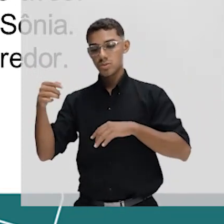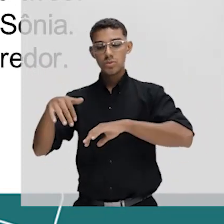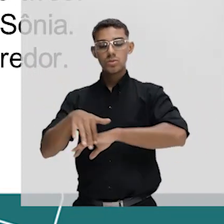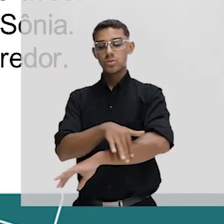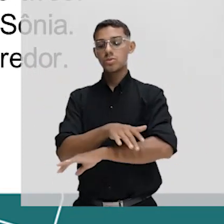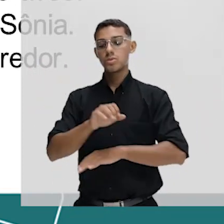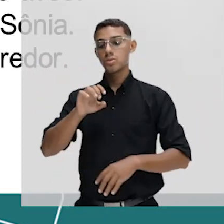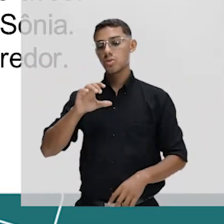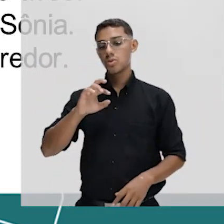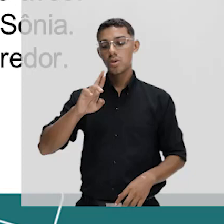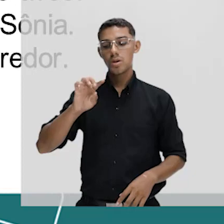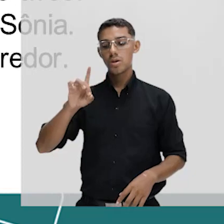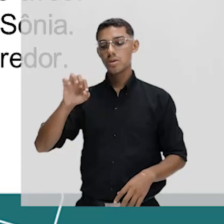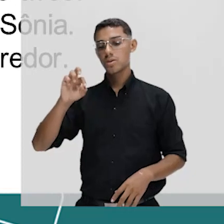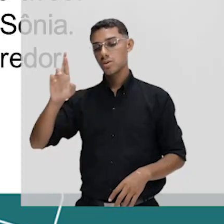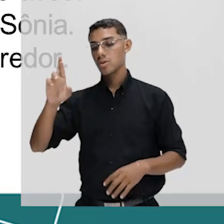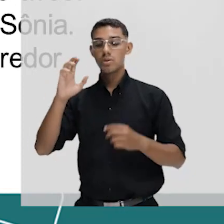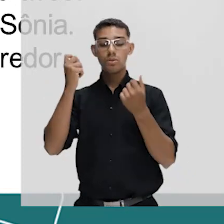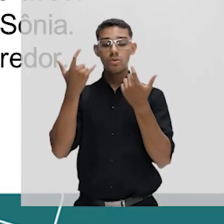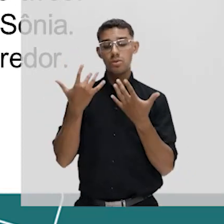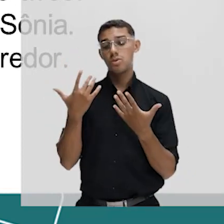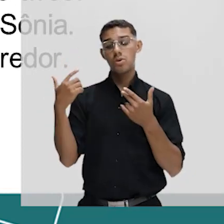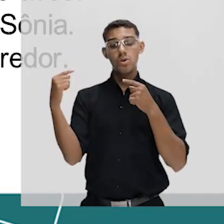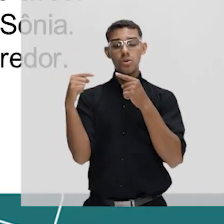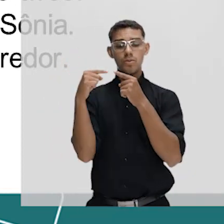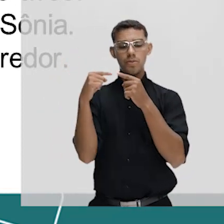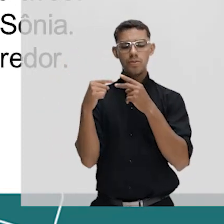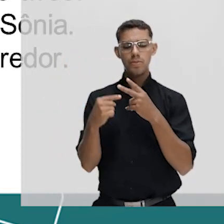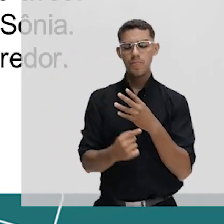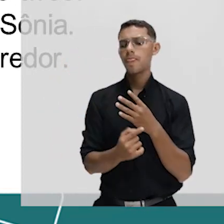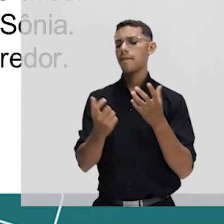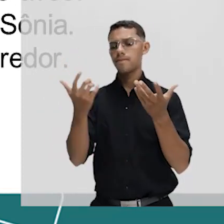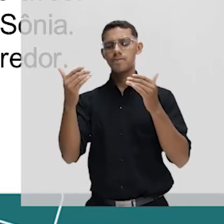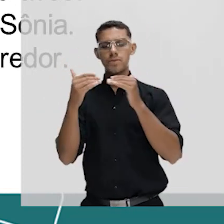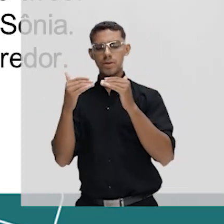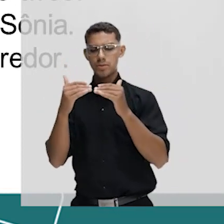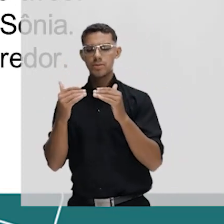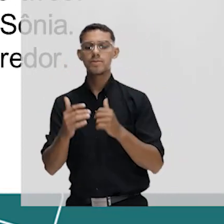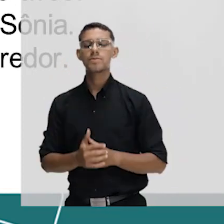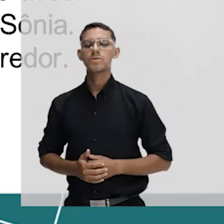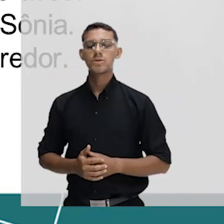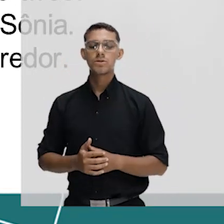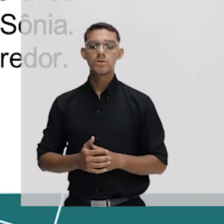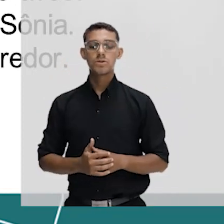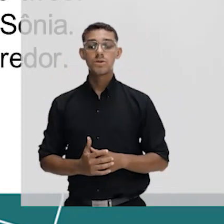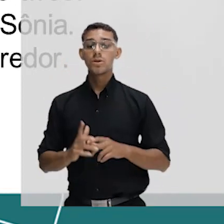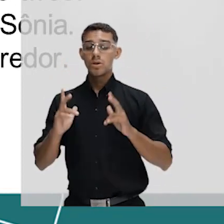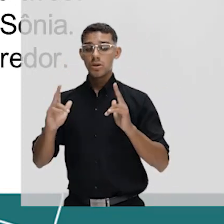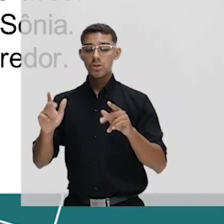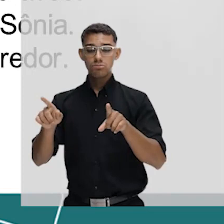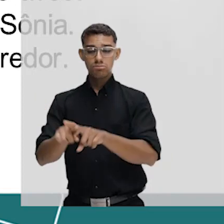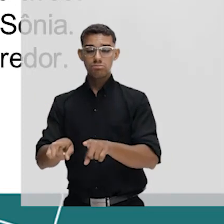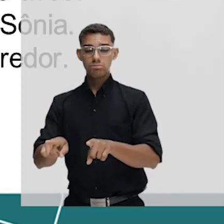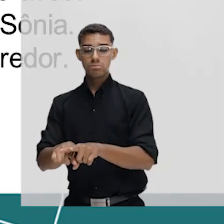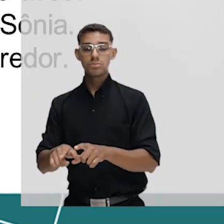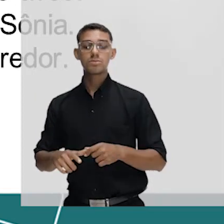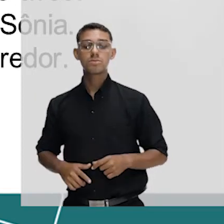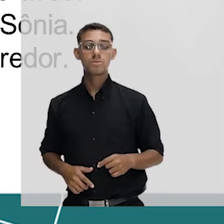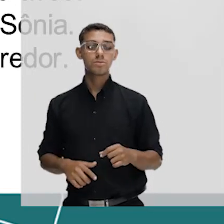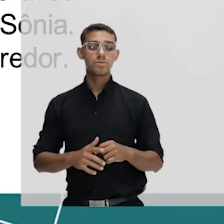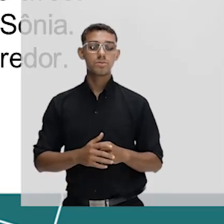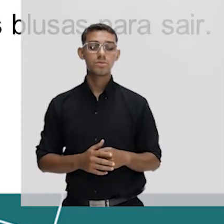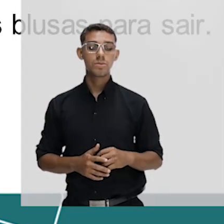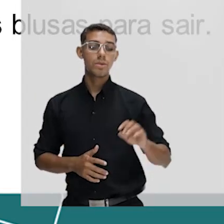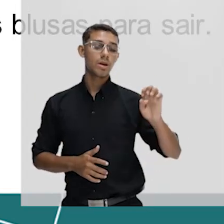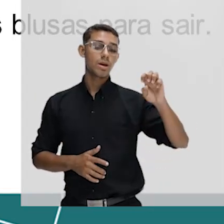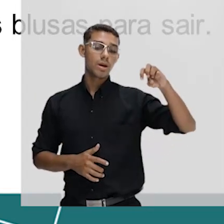dar no, né? Faz essa combinação aí, artigo e preposição. A mesma coisa aqui também, ó. E mais